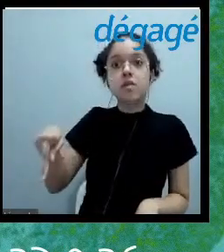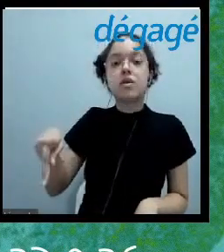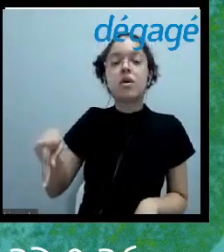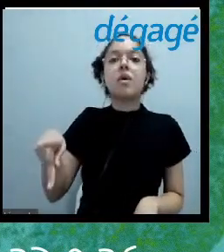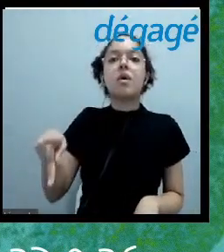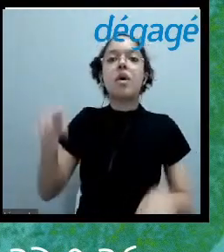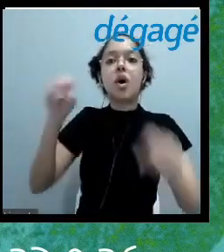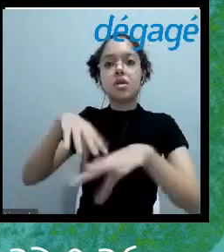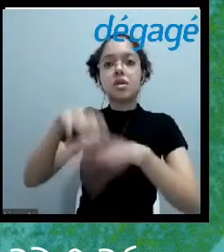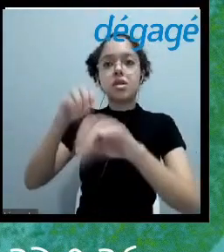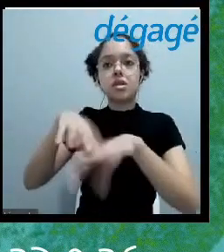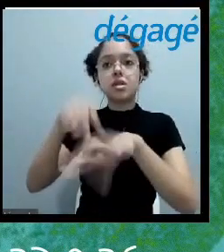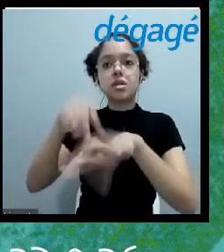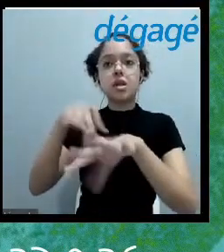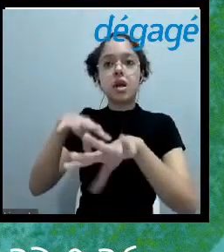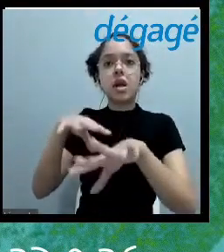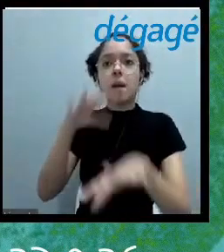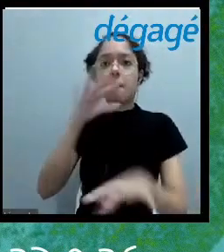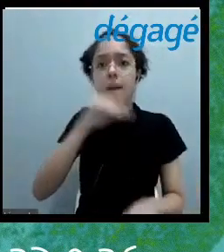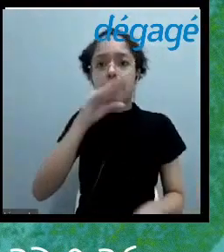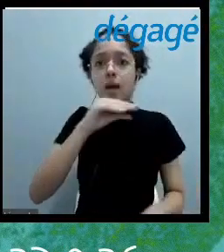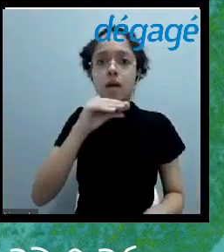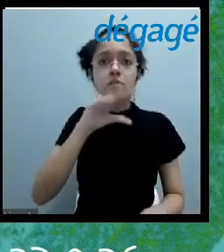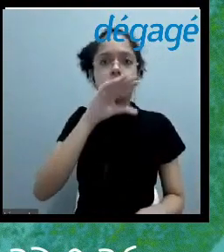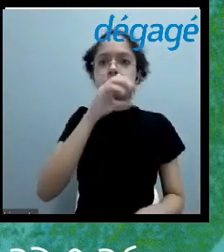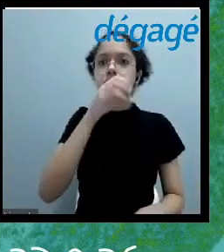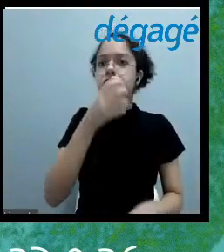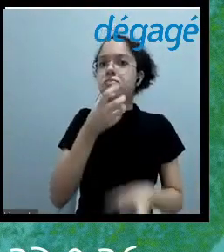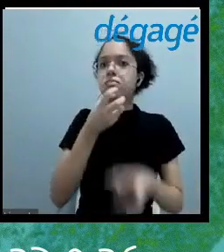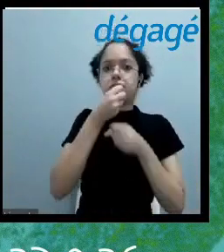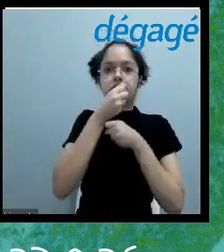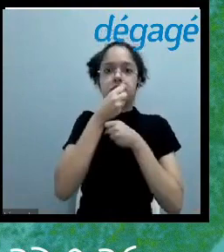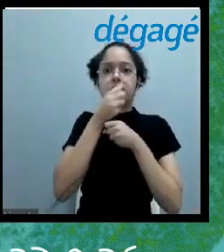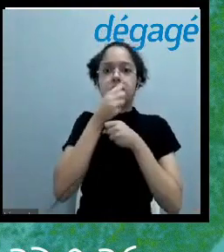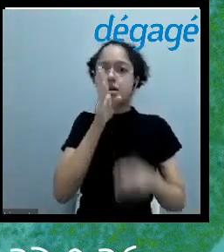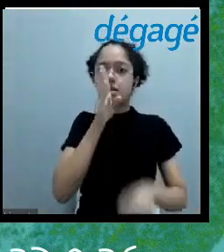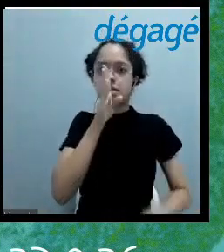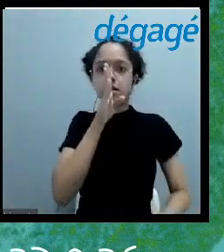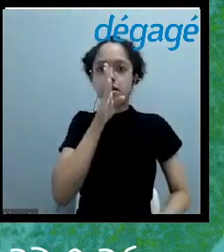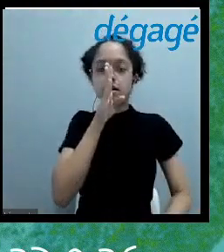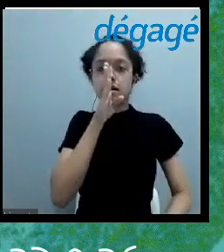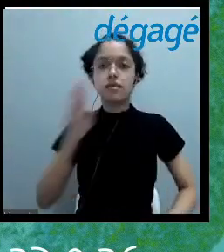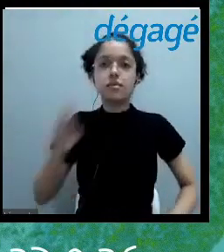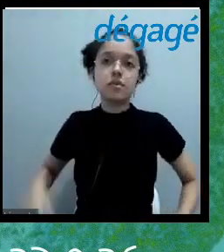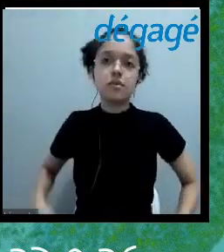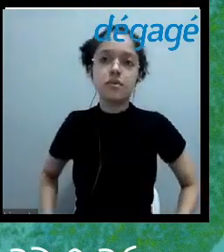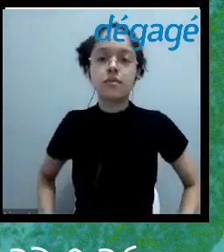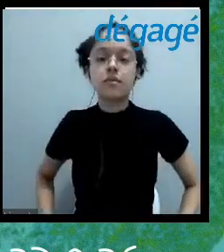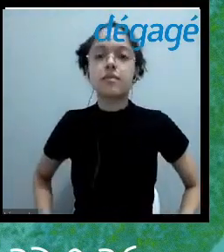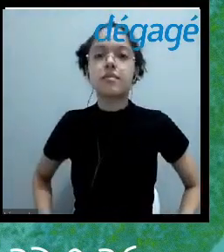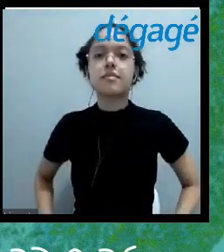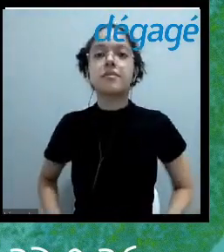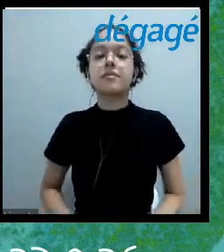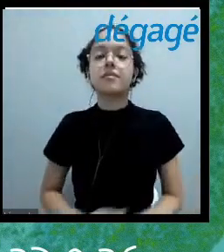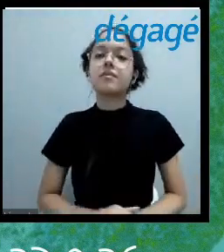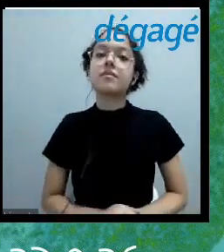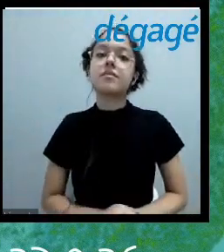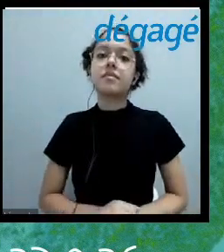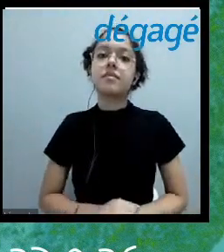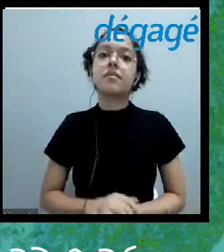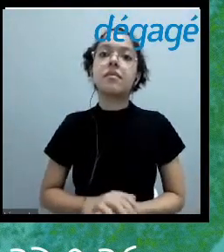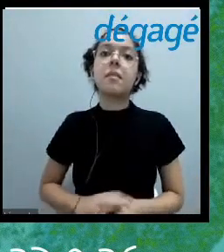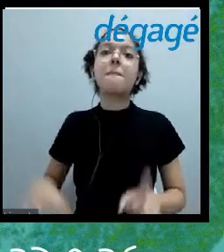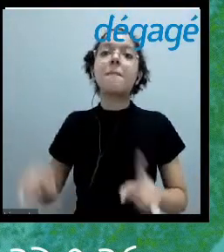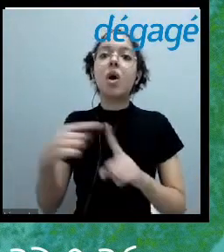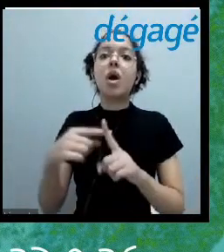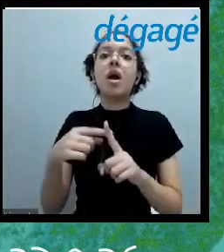fazendo e não está falando nada, os processos estão sendo feitos sem pedir, porque havia a desorganização, como